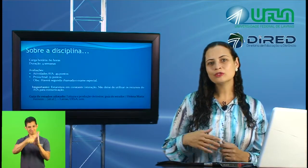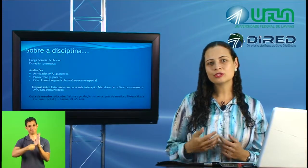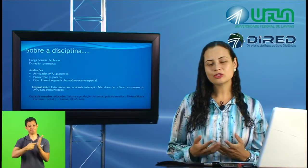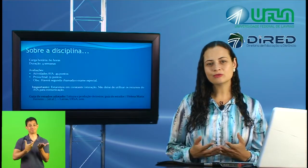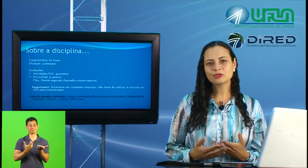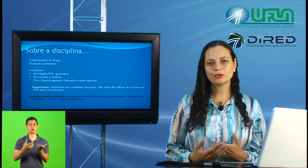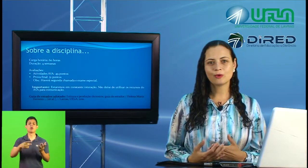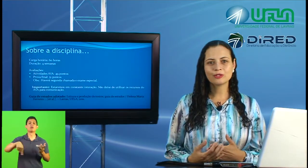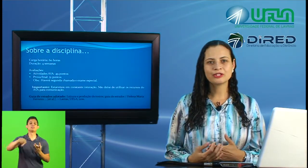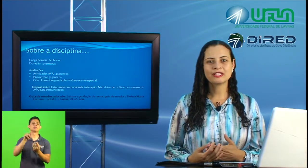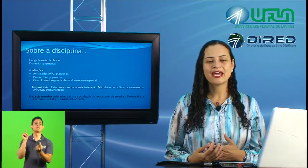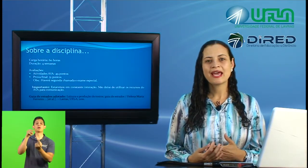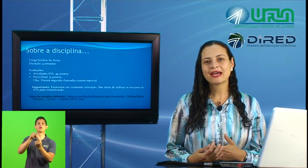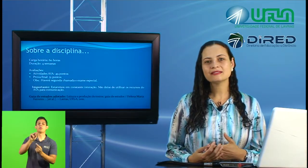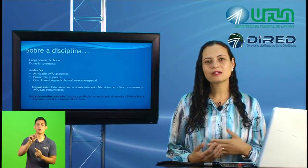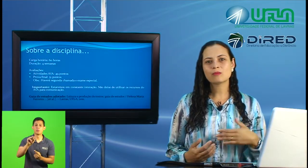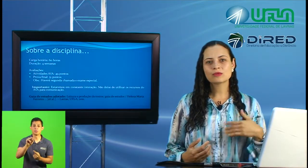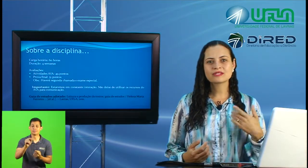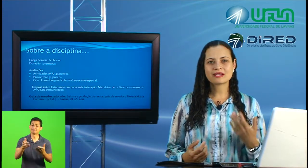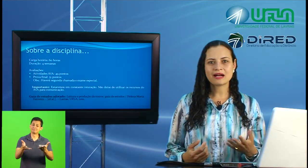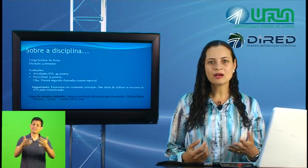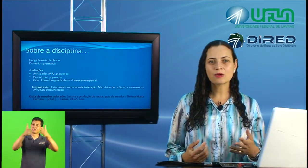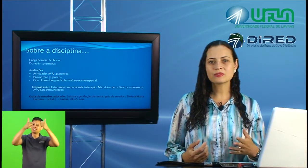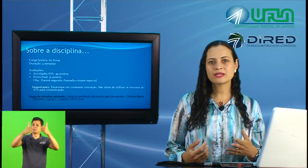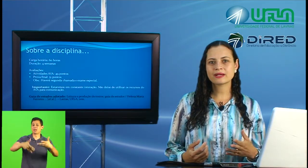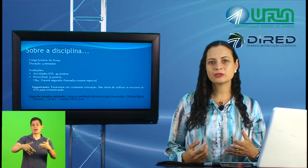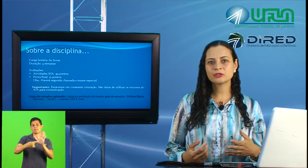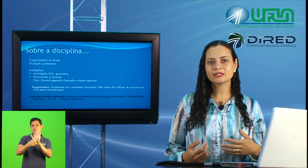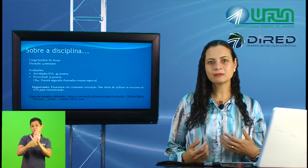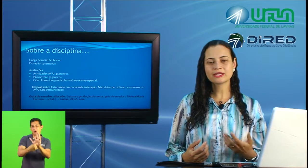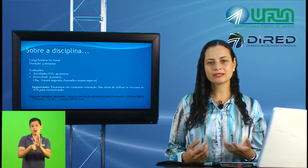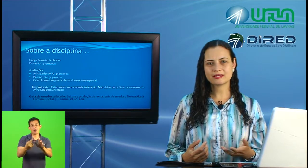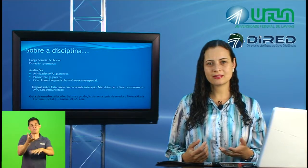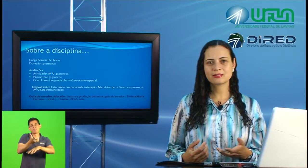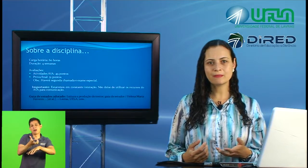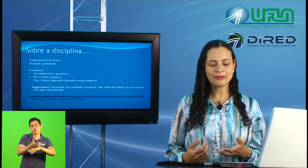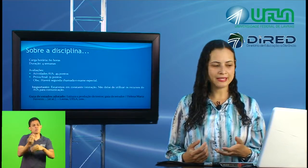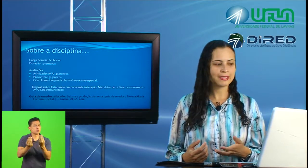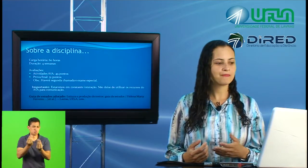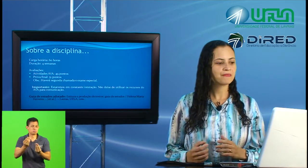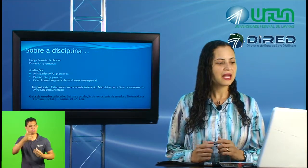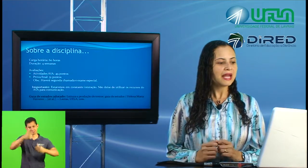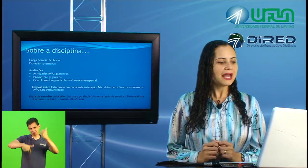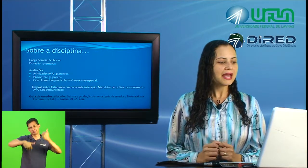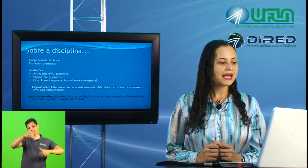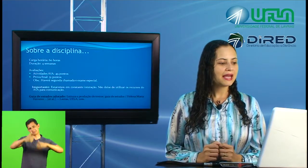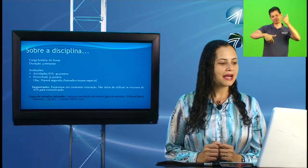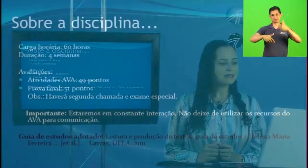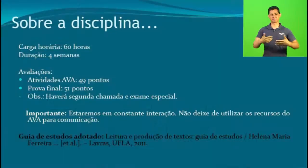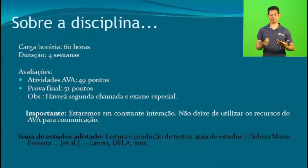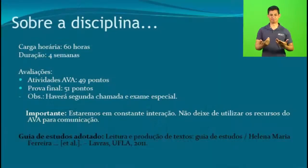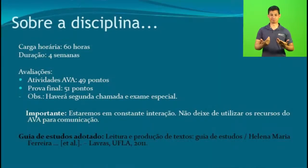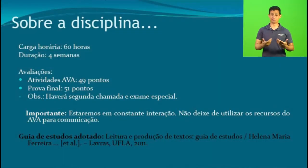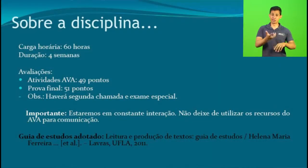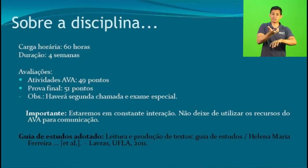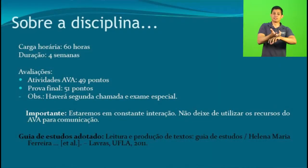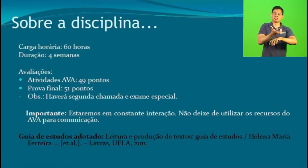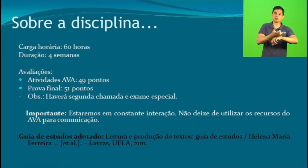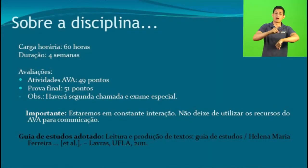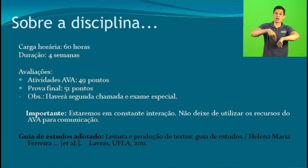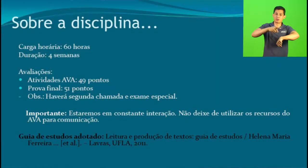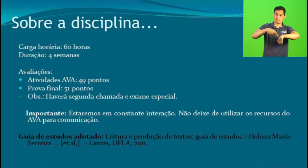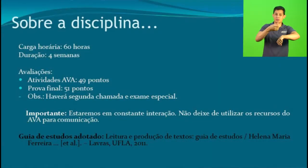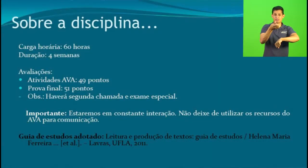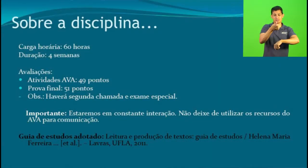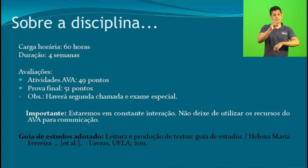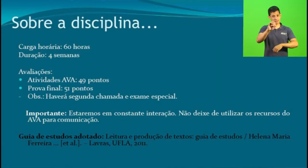O objetivo de hoje é, então, mostrar como será a dinâmica dessa disciplina. A disciplina tem uma carga horária